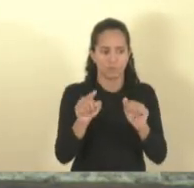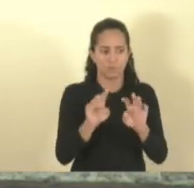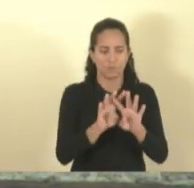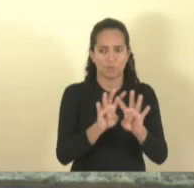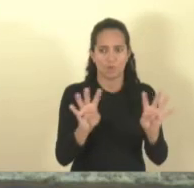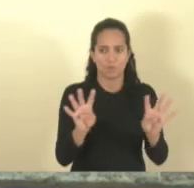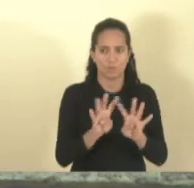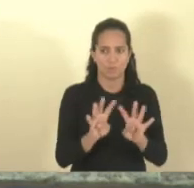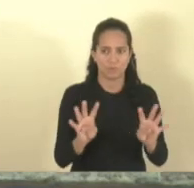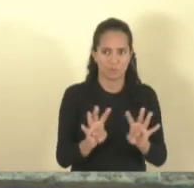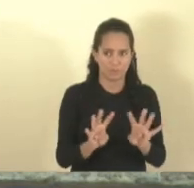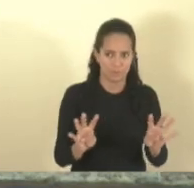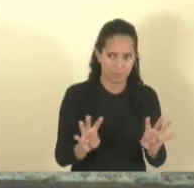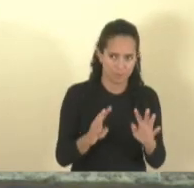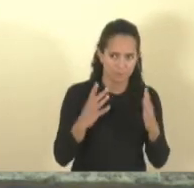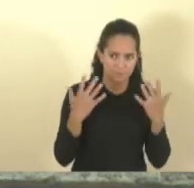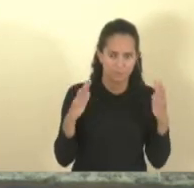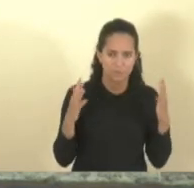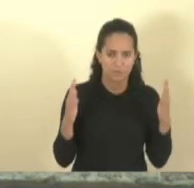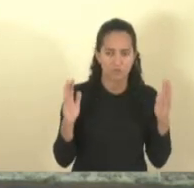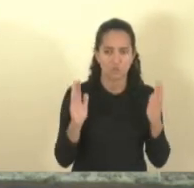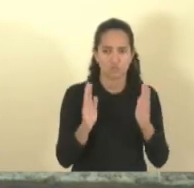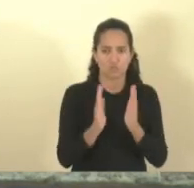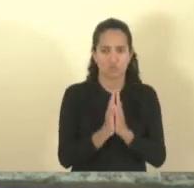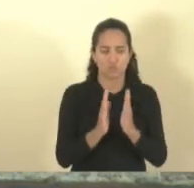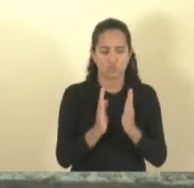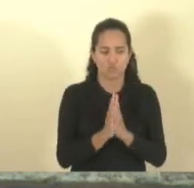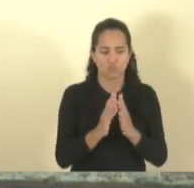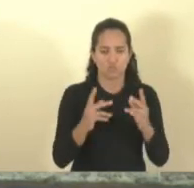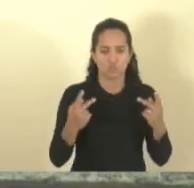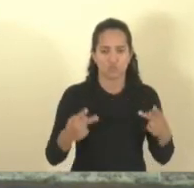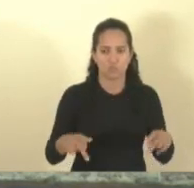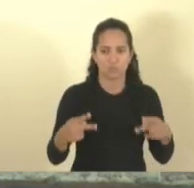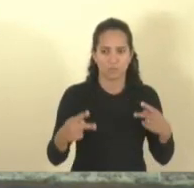que vão cantar com a gente esse parabéns para esses